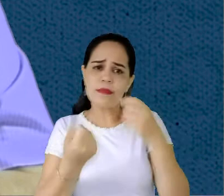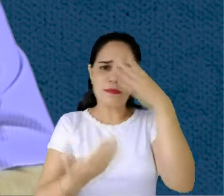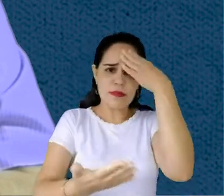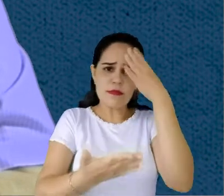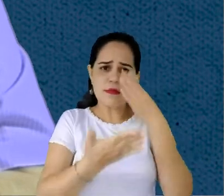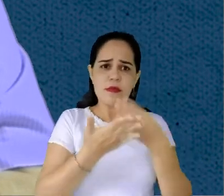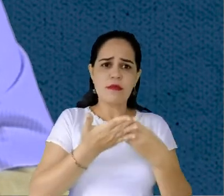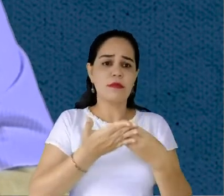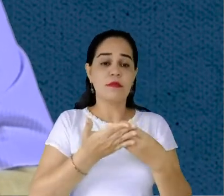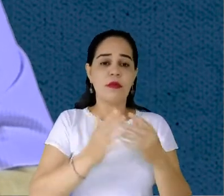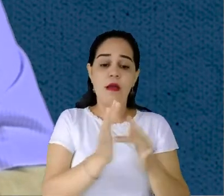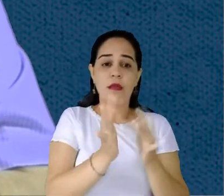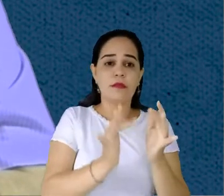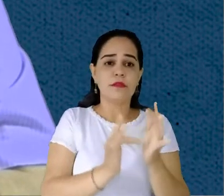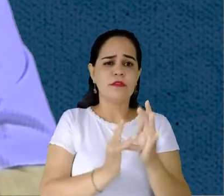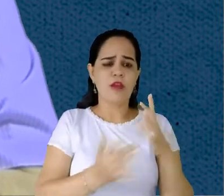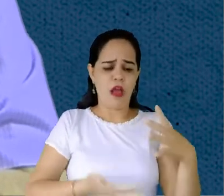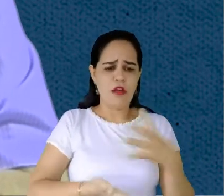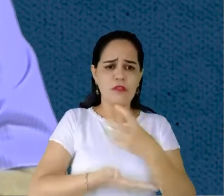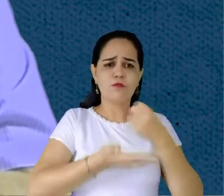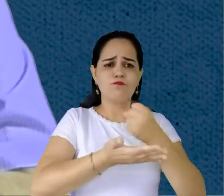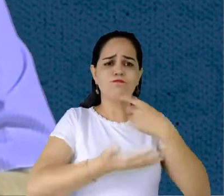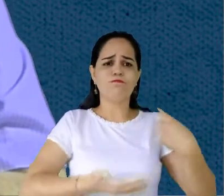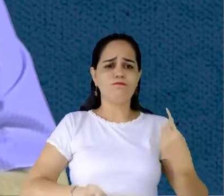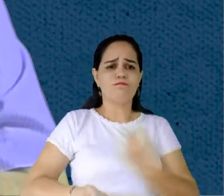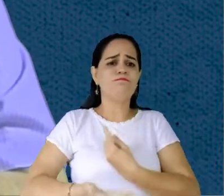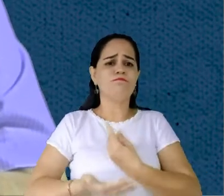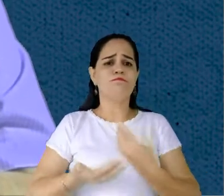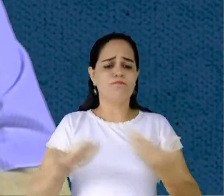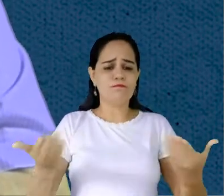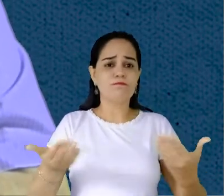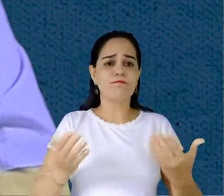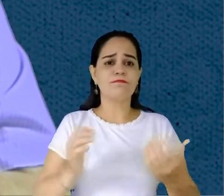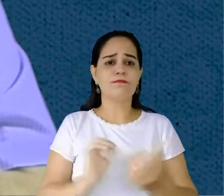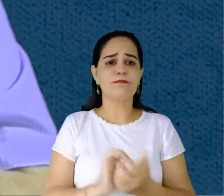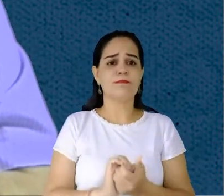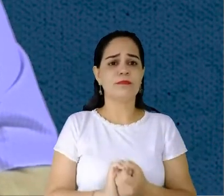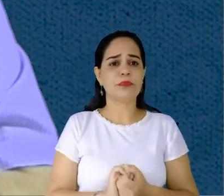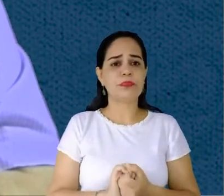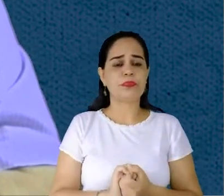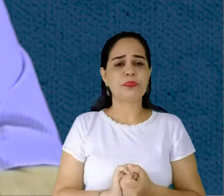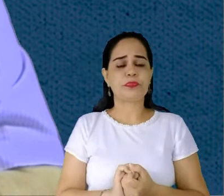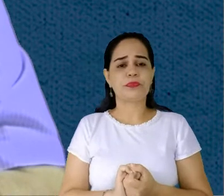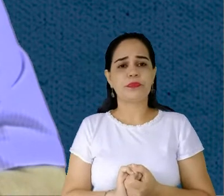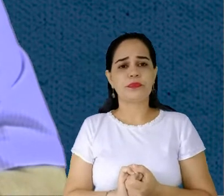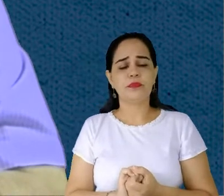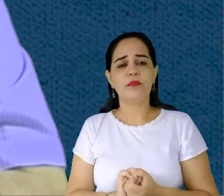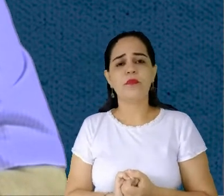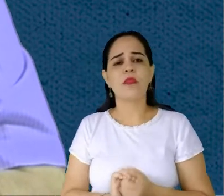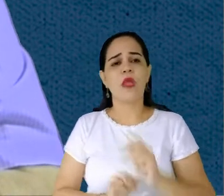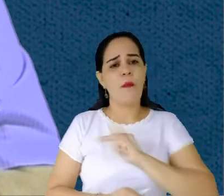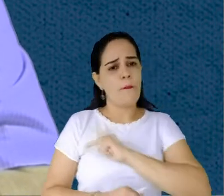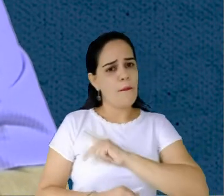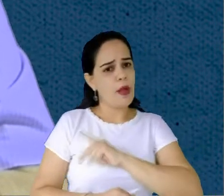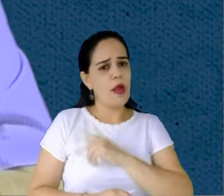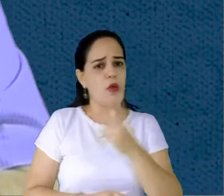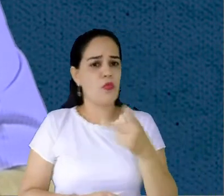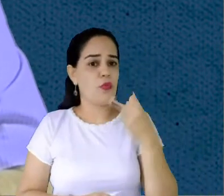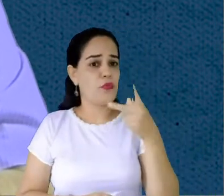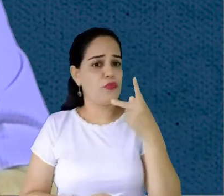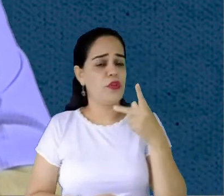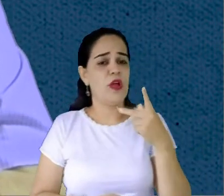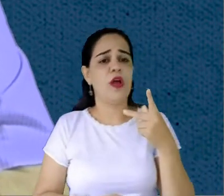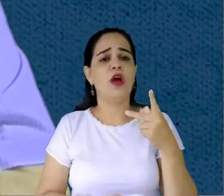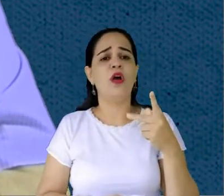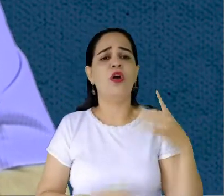podemos duvidar, é preciso acreditar que Ele é nosso Salvador. Paulo dirá que